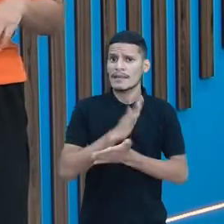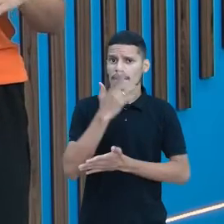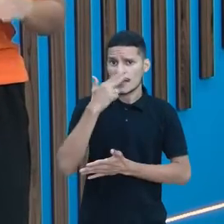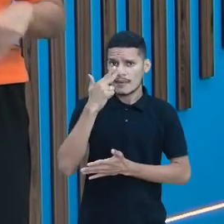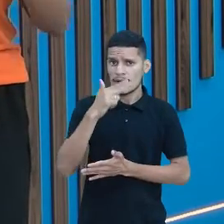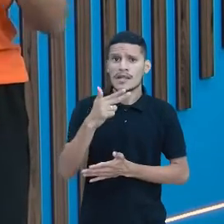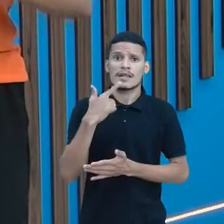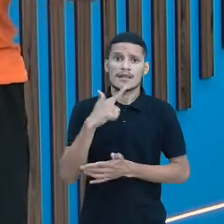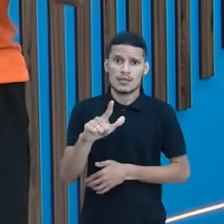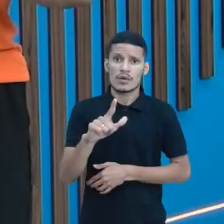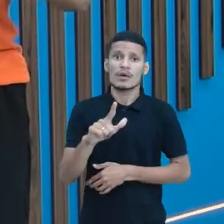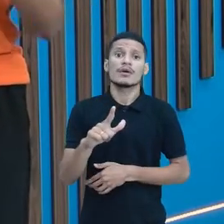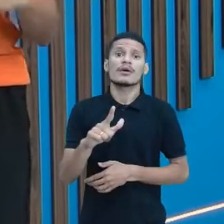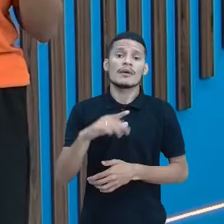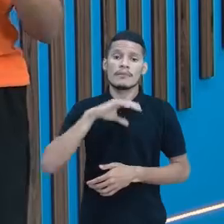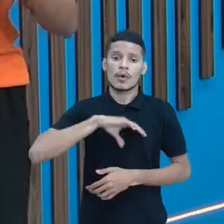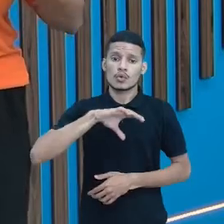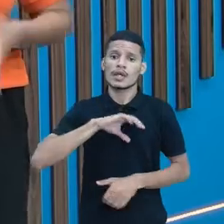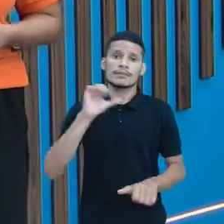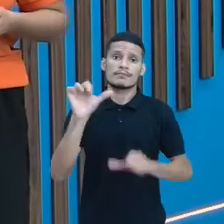português poderia mudar tanto,